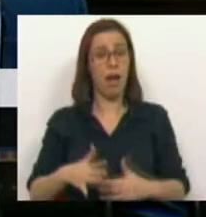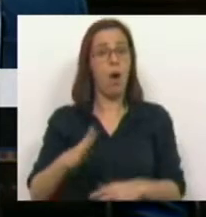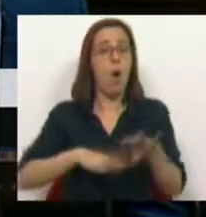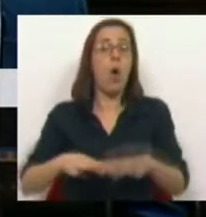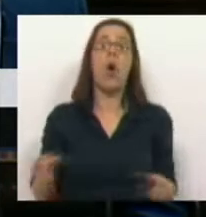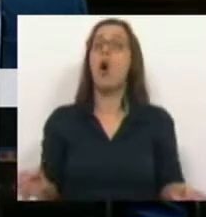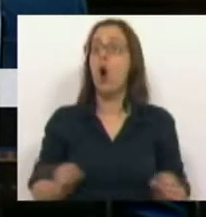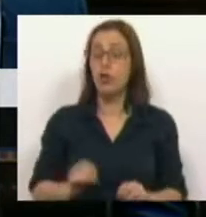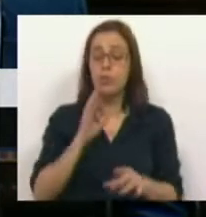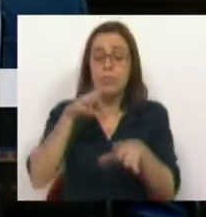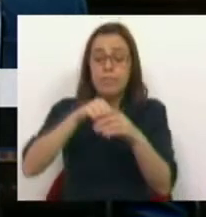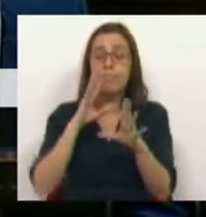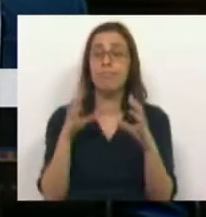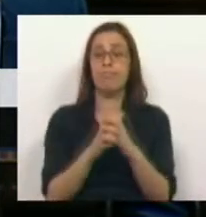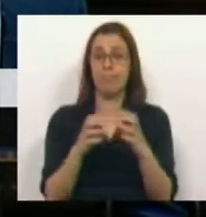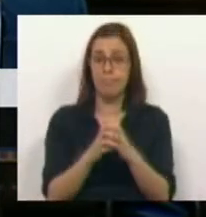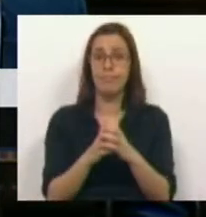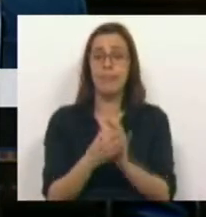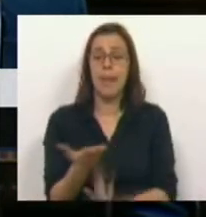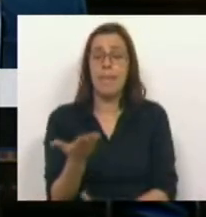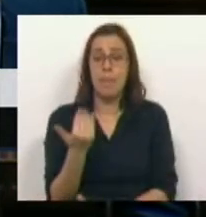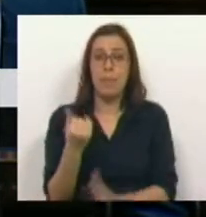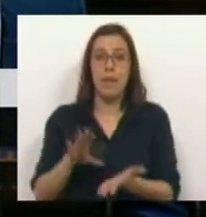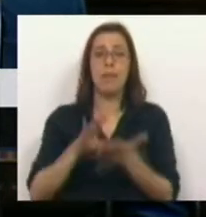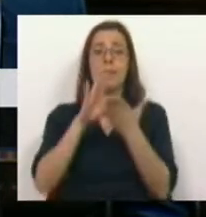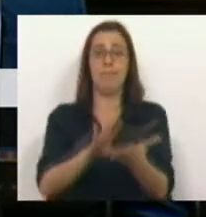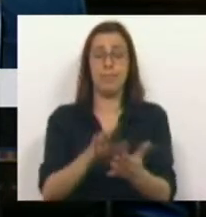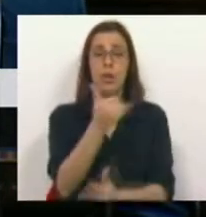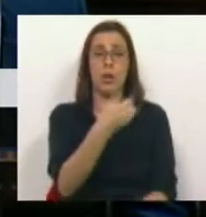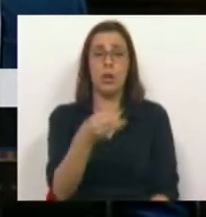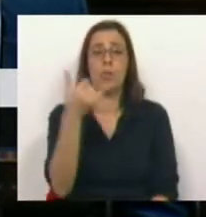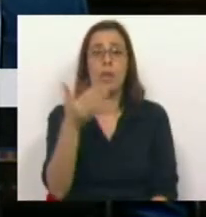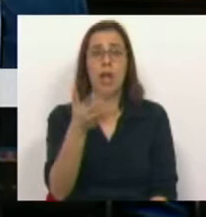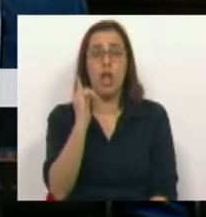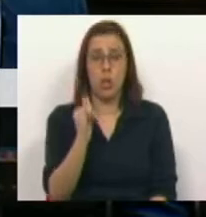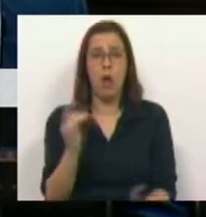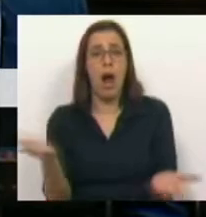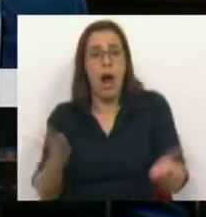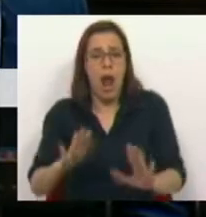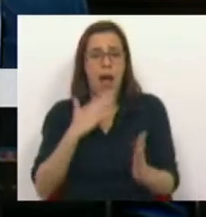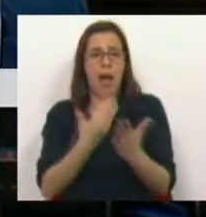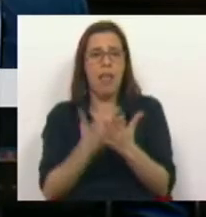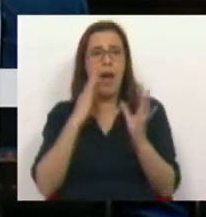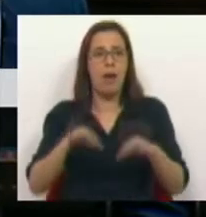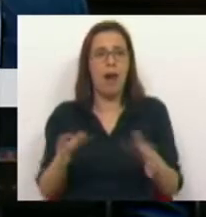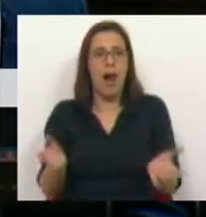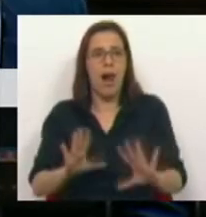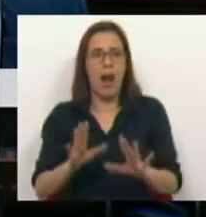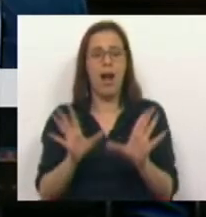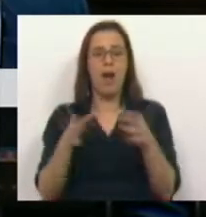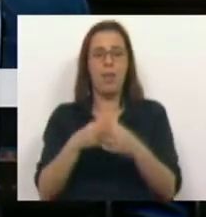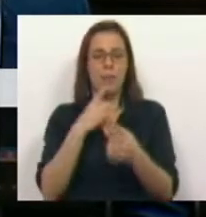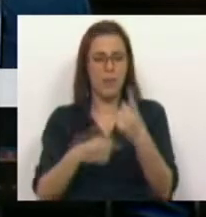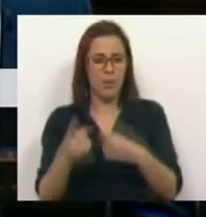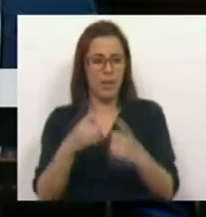não fez na Caixa e sobre a insuficiente capitalização de 2012 para não produzir conclusões na comissão